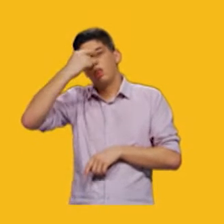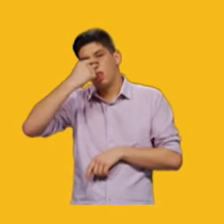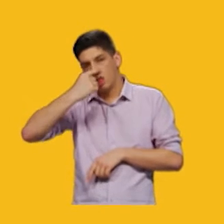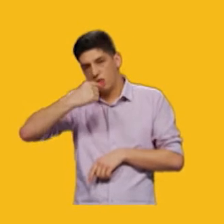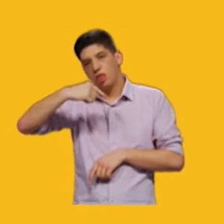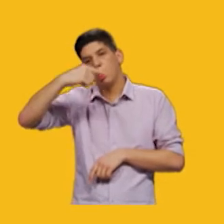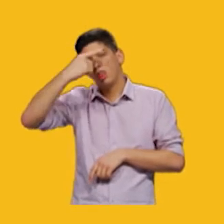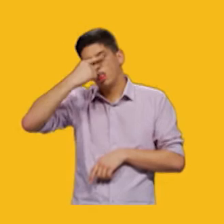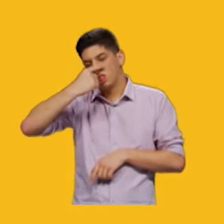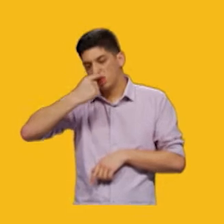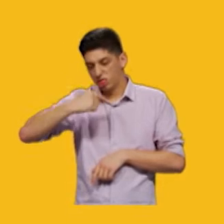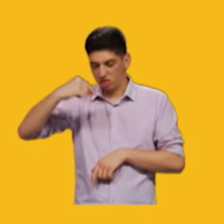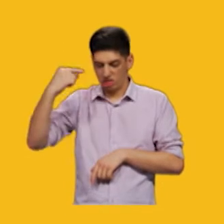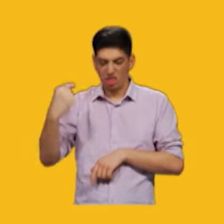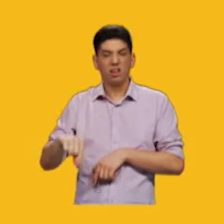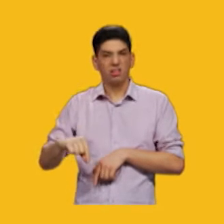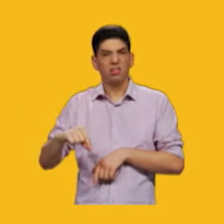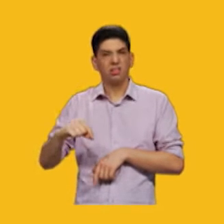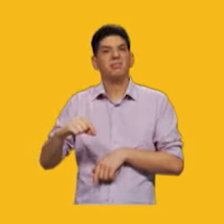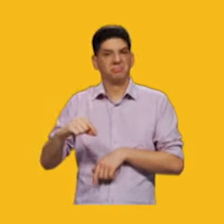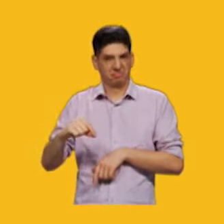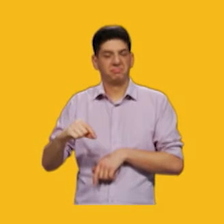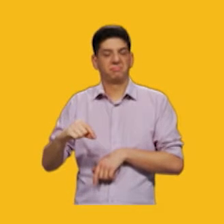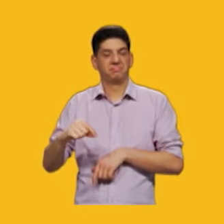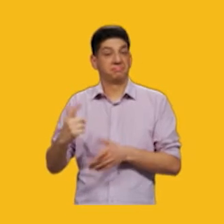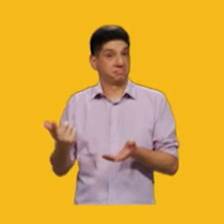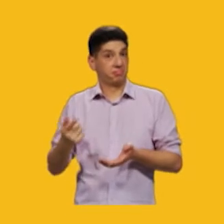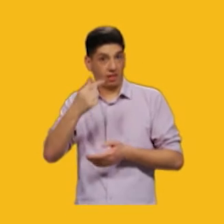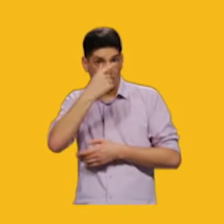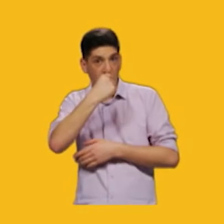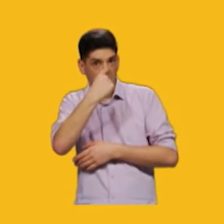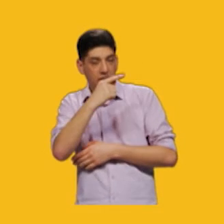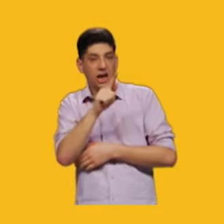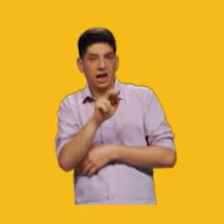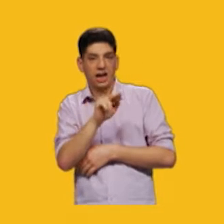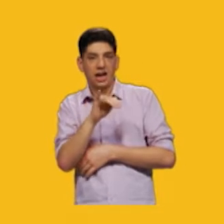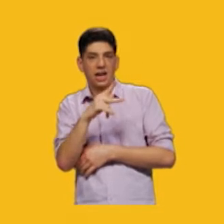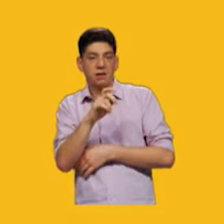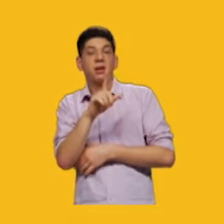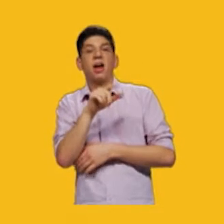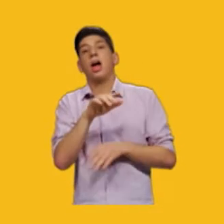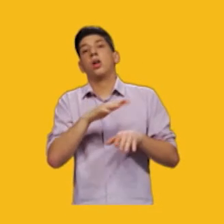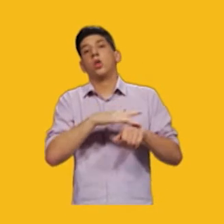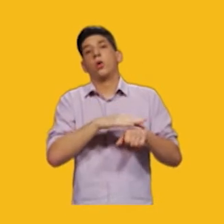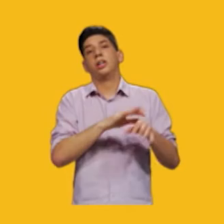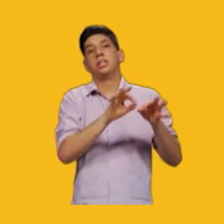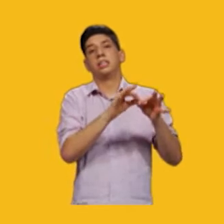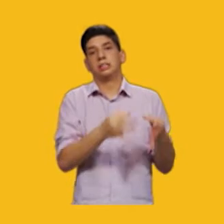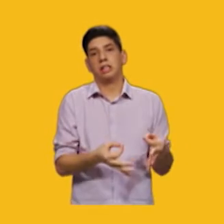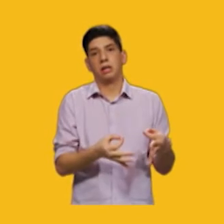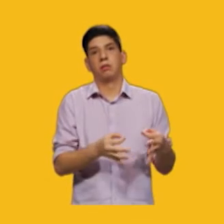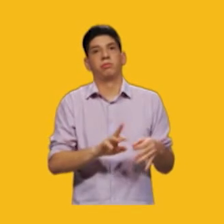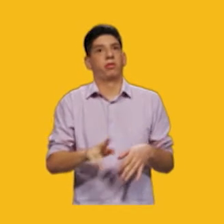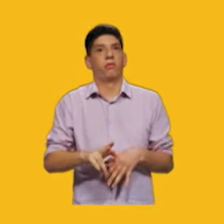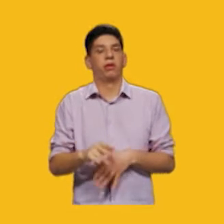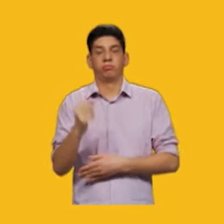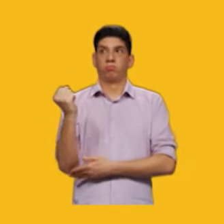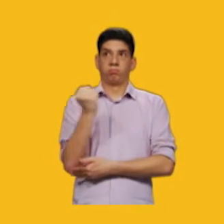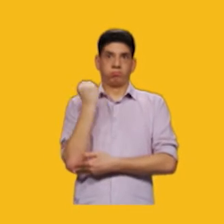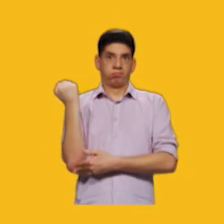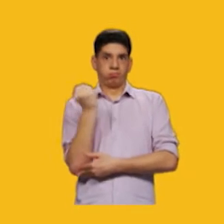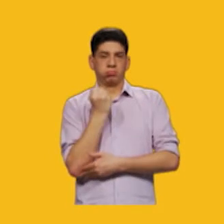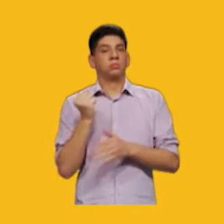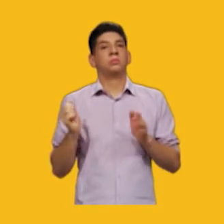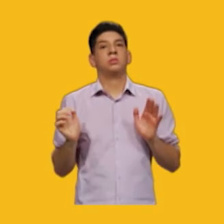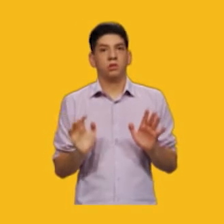liberando grande quantidade de muco. Então, a gripe é uma doença simples, né, não é uma doença grave. Então, ela é